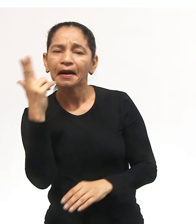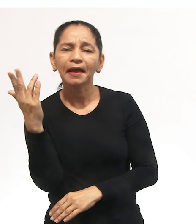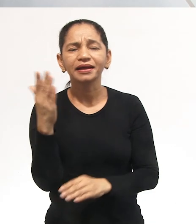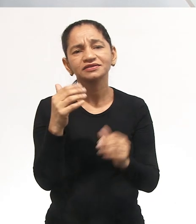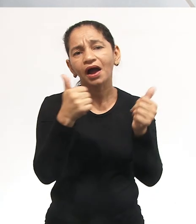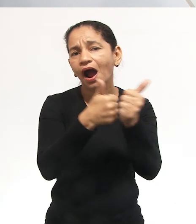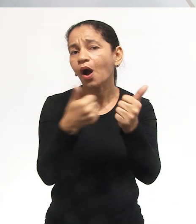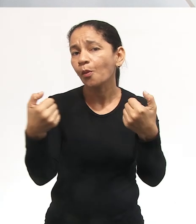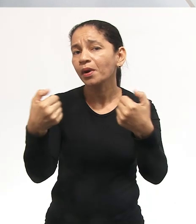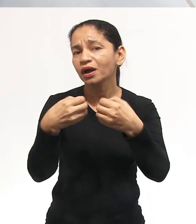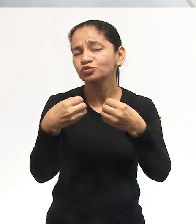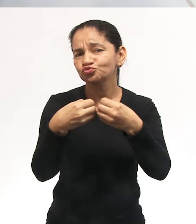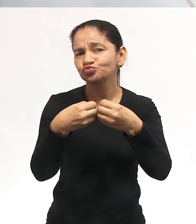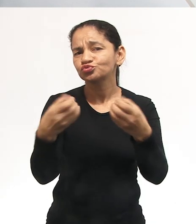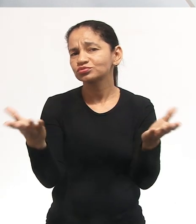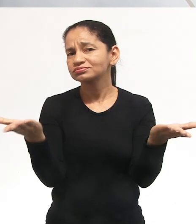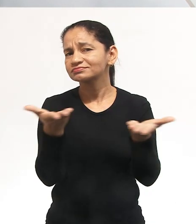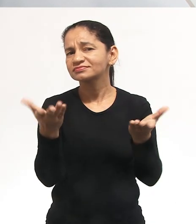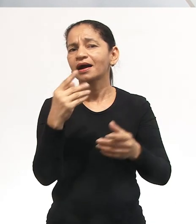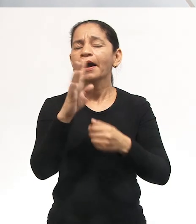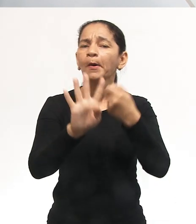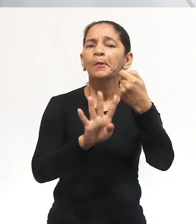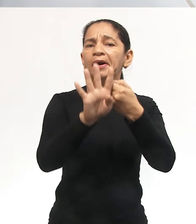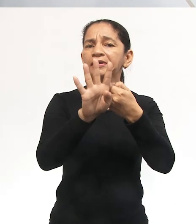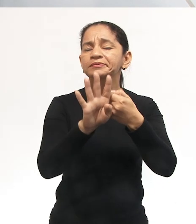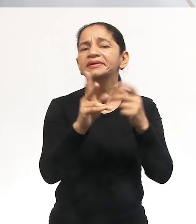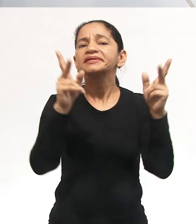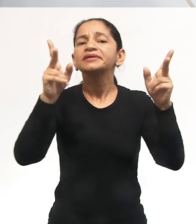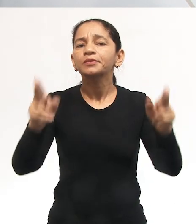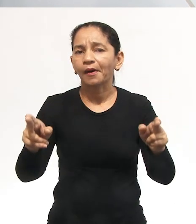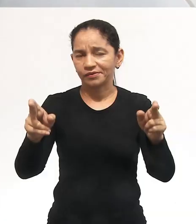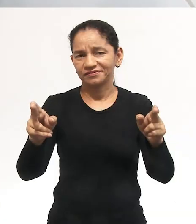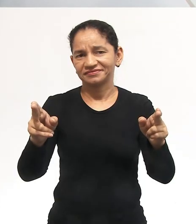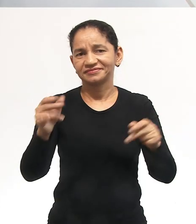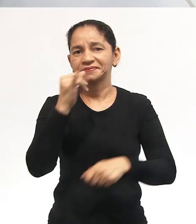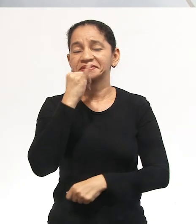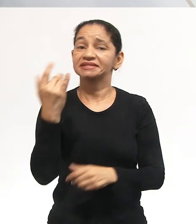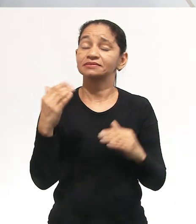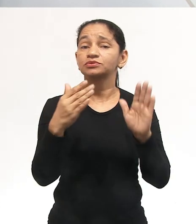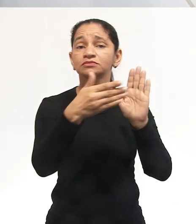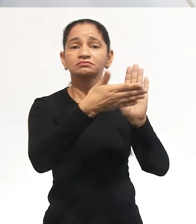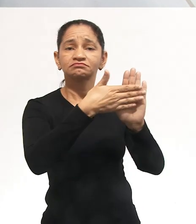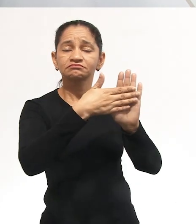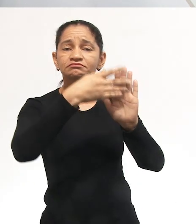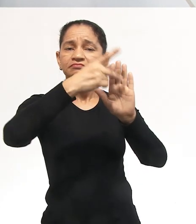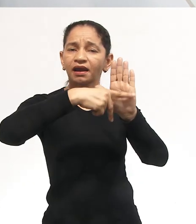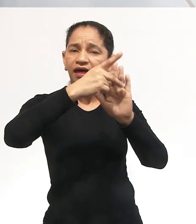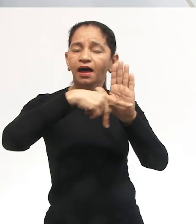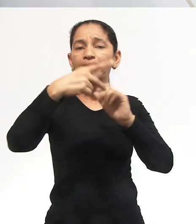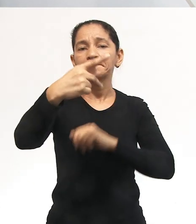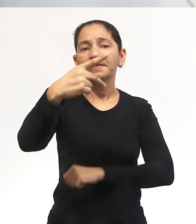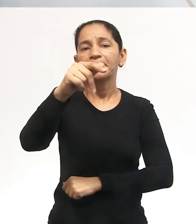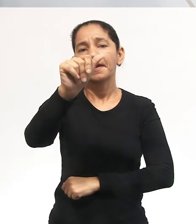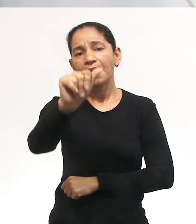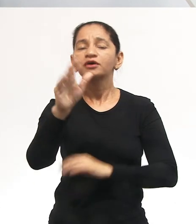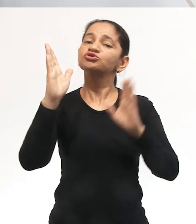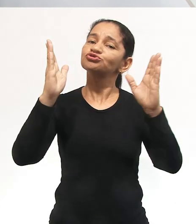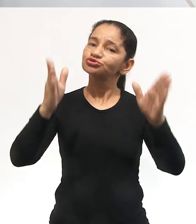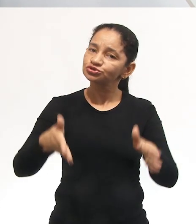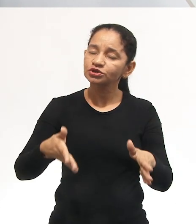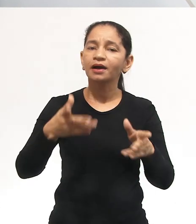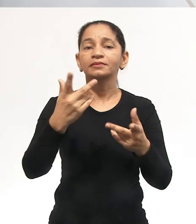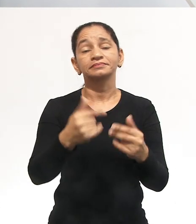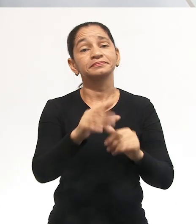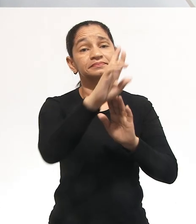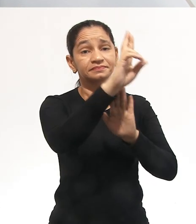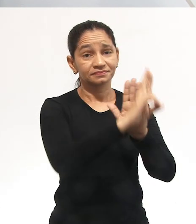verificar se as metas estão acontecendo a cada 4 meses, tá? Para que não aconteça de as